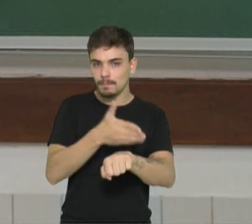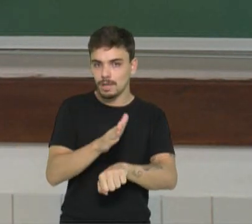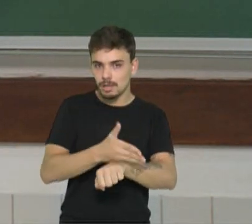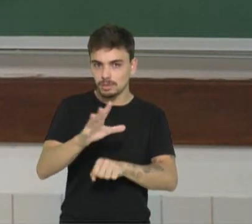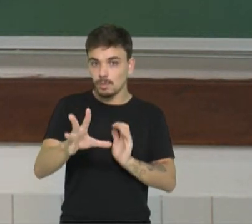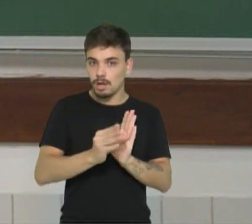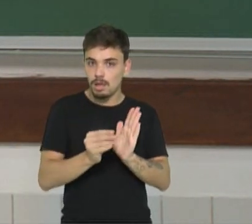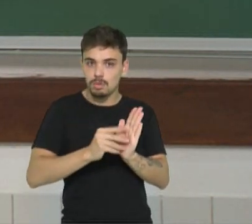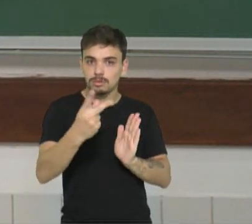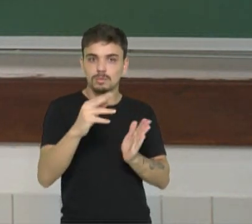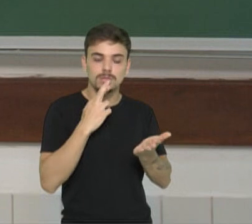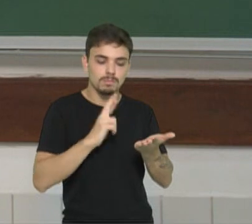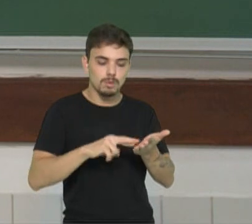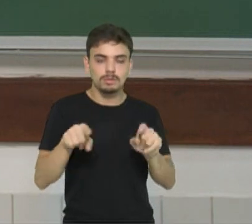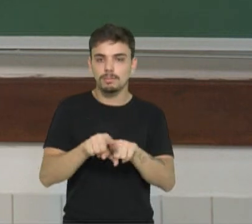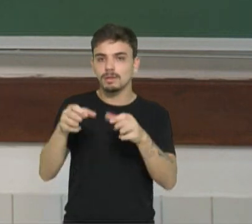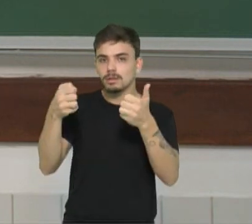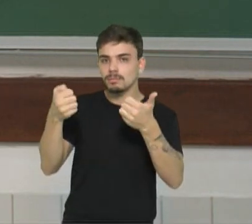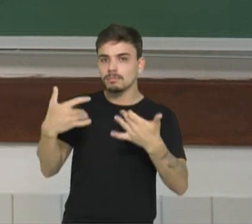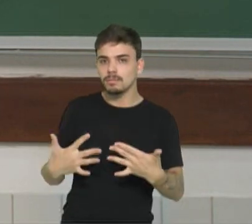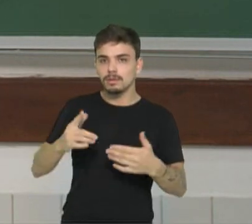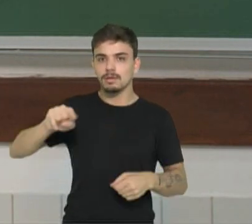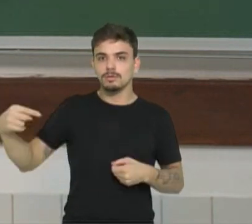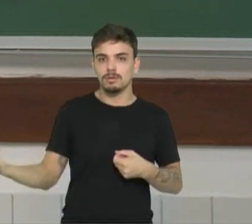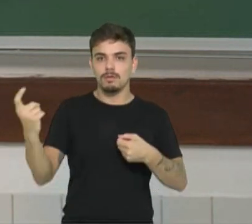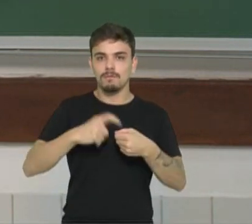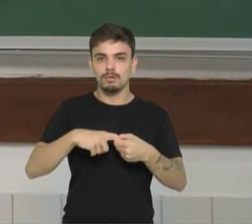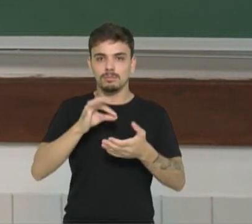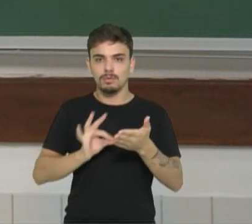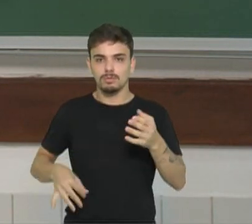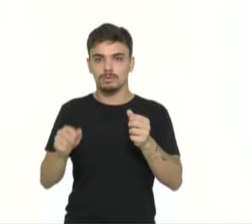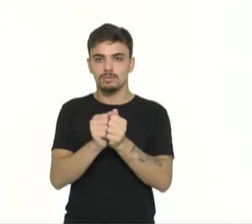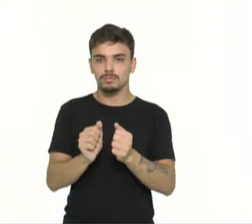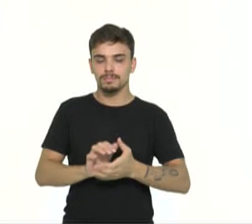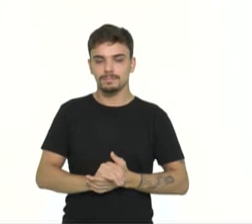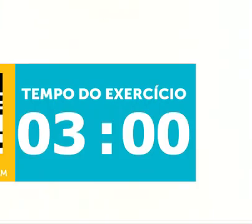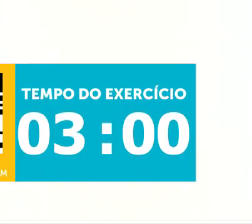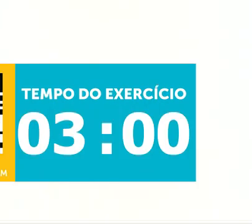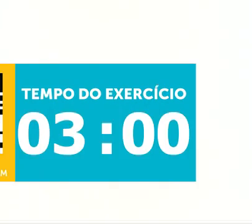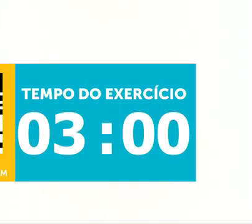anota aí sua resposta, sua explicação e já voltamos para corrigir.